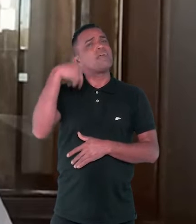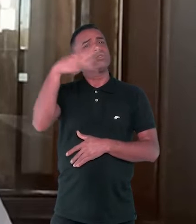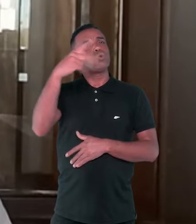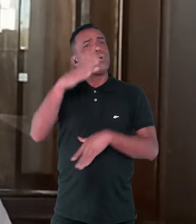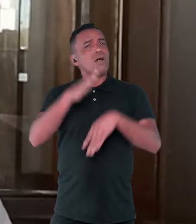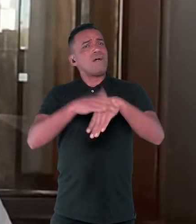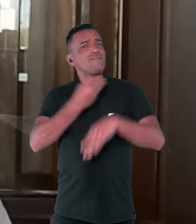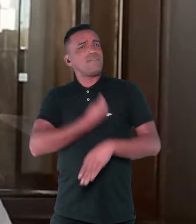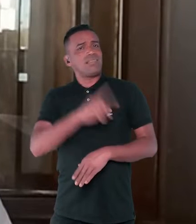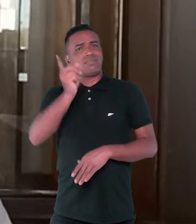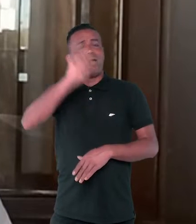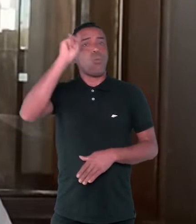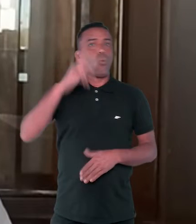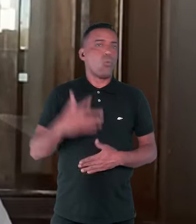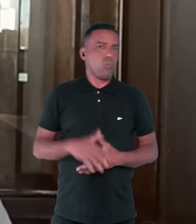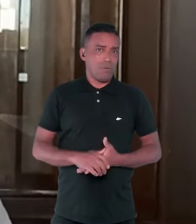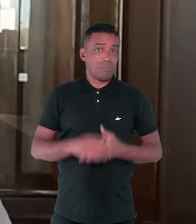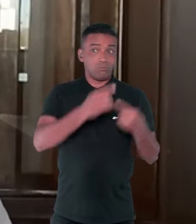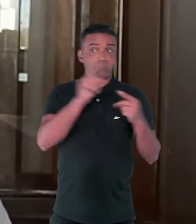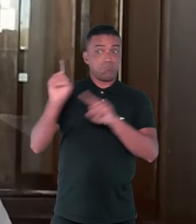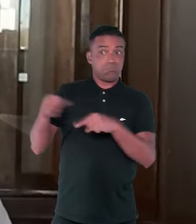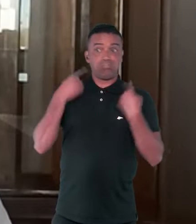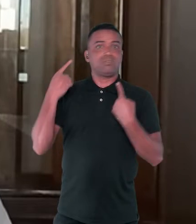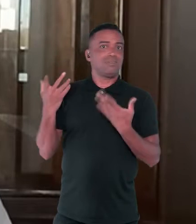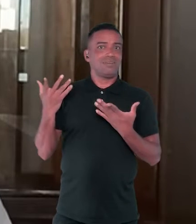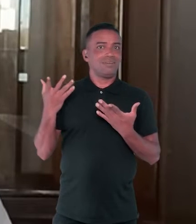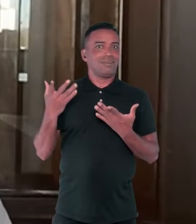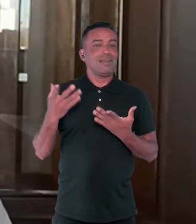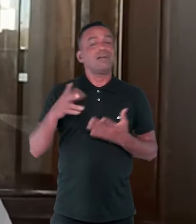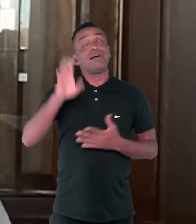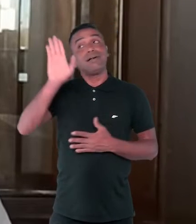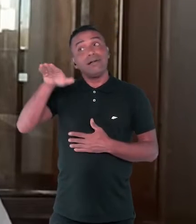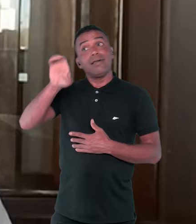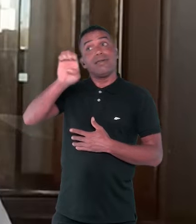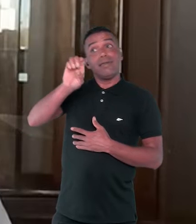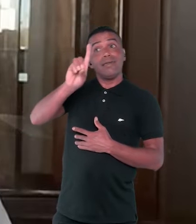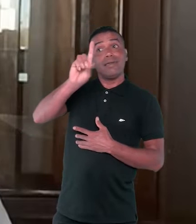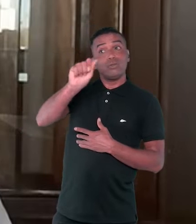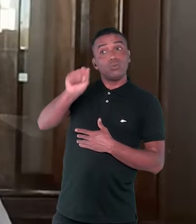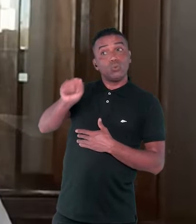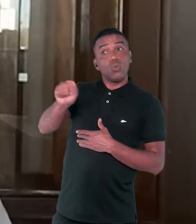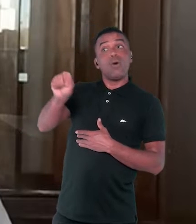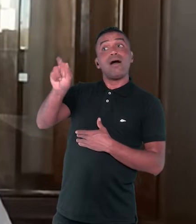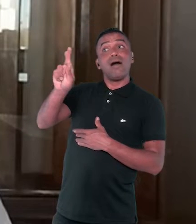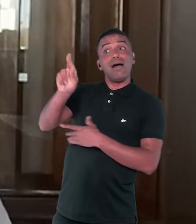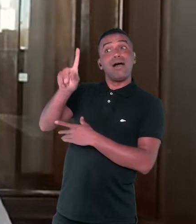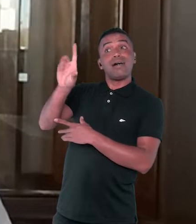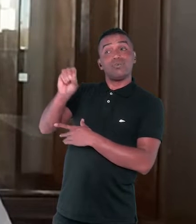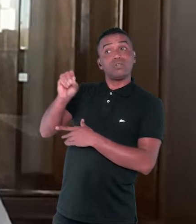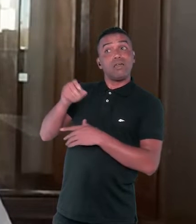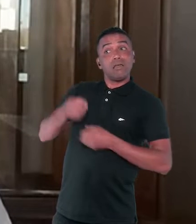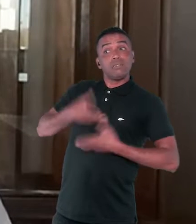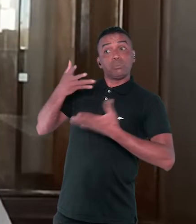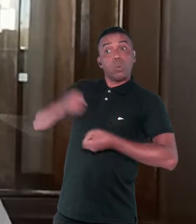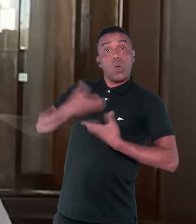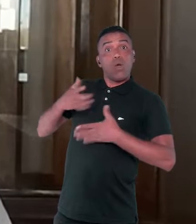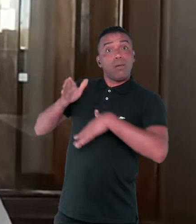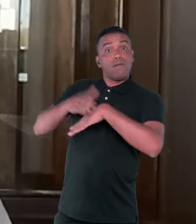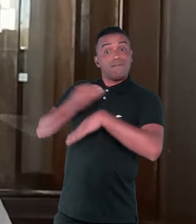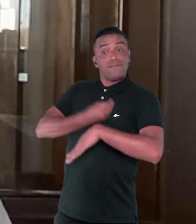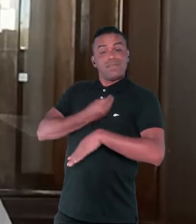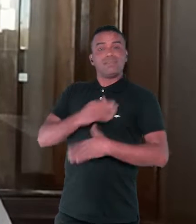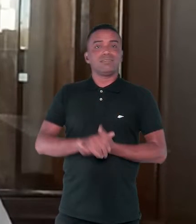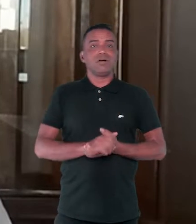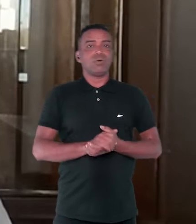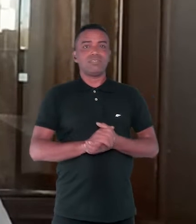De vez em quando alguém me adverte, Eduardo, você se expõe muito. Por exemplo, quando tratei